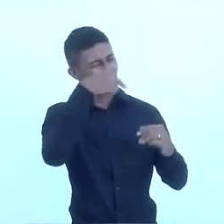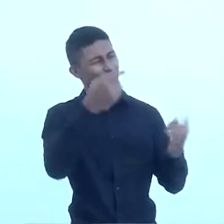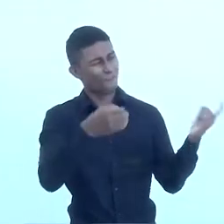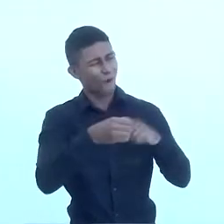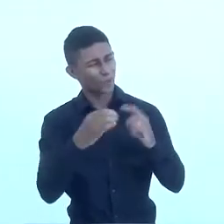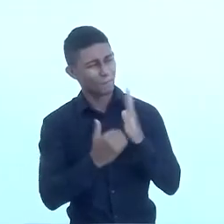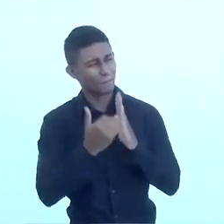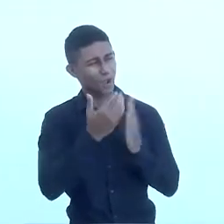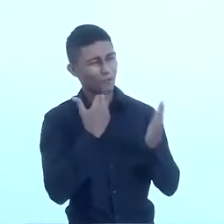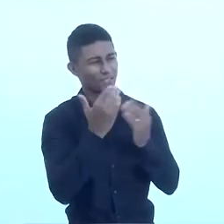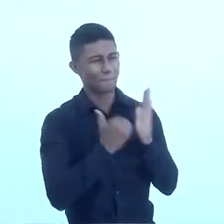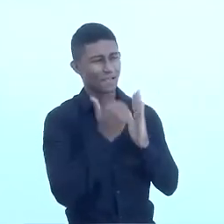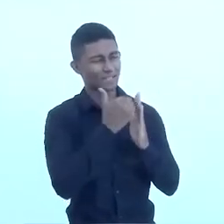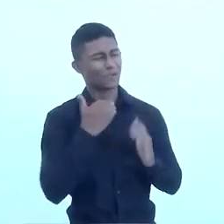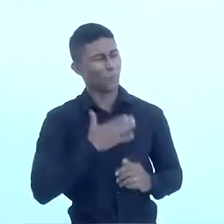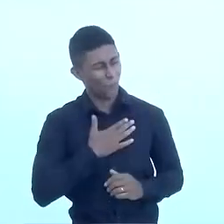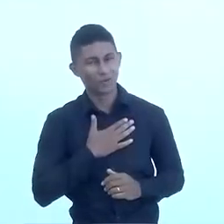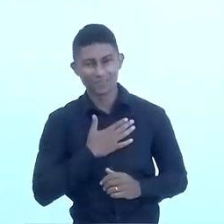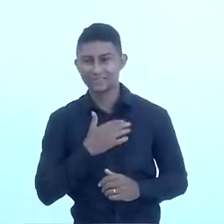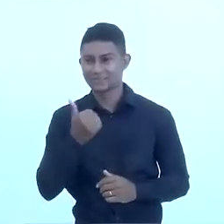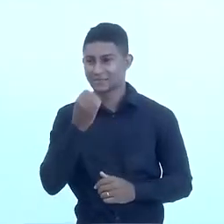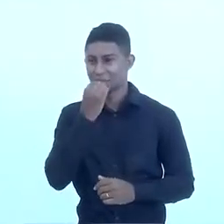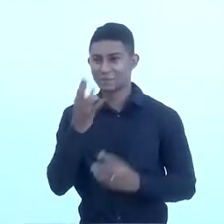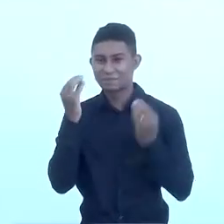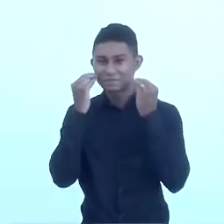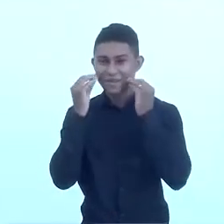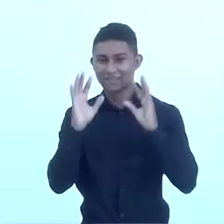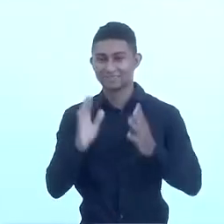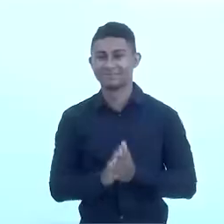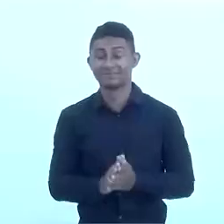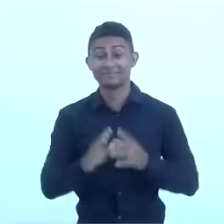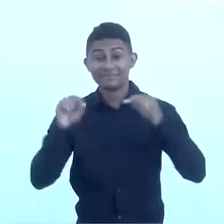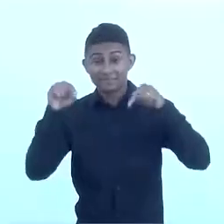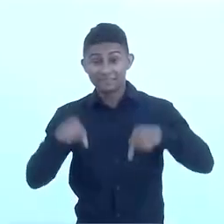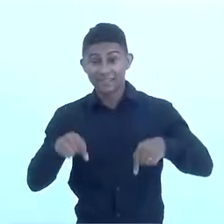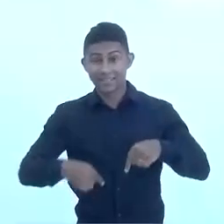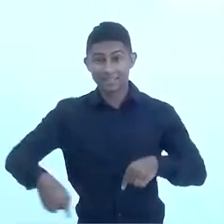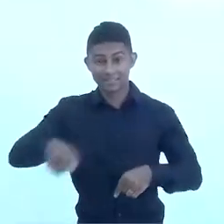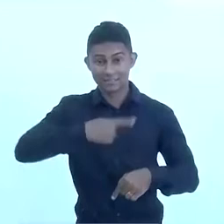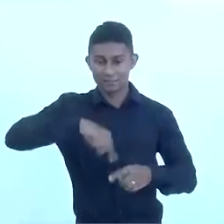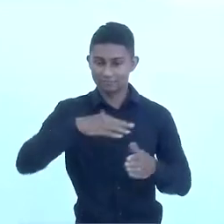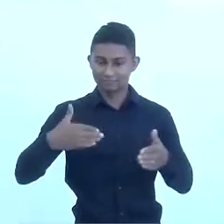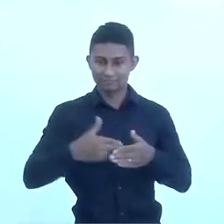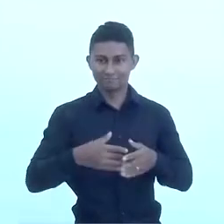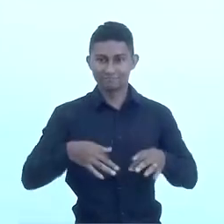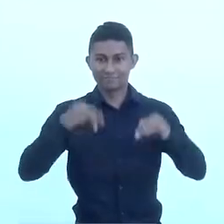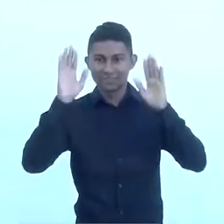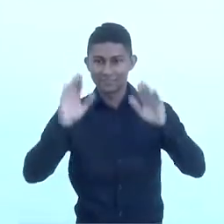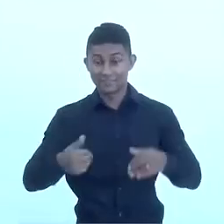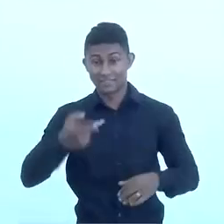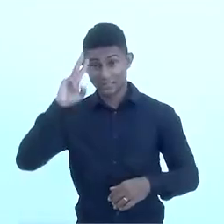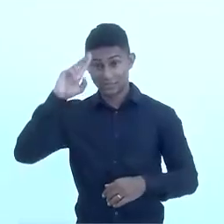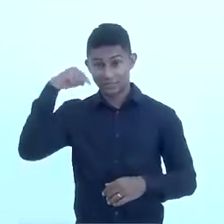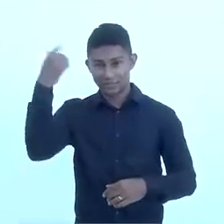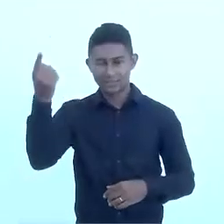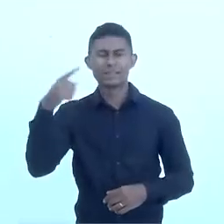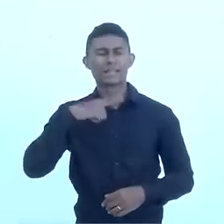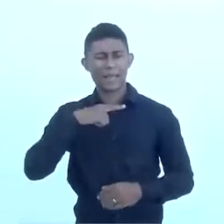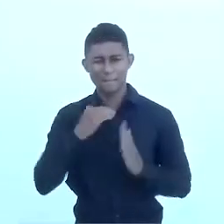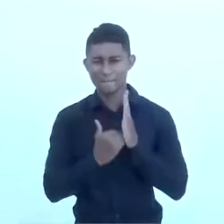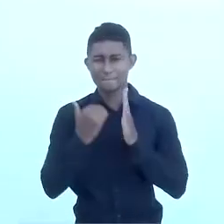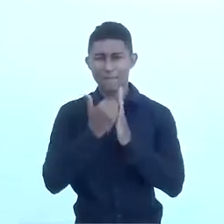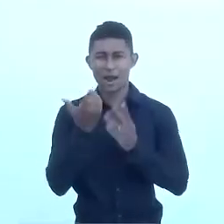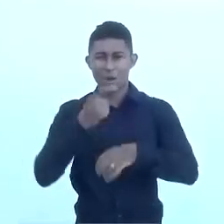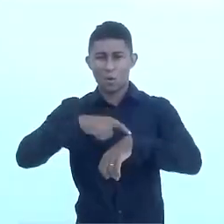Parabéns e volte Obrigado. Mais vezes para a gente conversar. Adorei conversar com você. Beijo. O nosso programa fica por aqui. Na segunda-feira que vem tem mais,